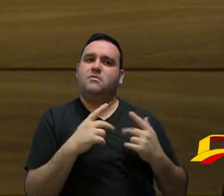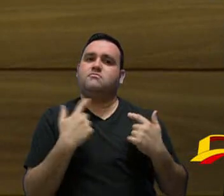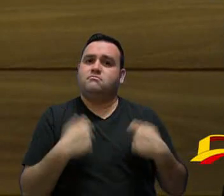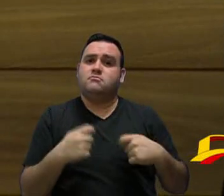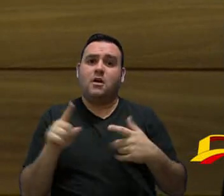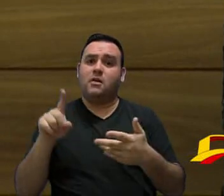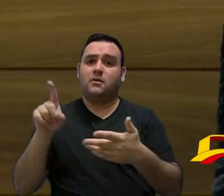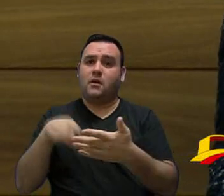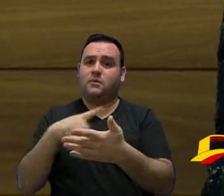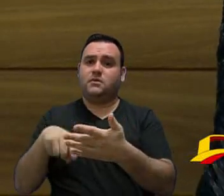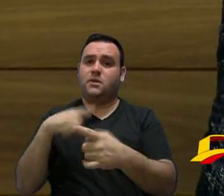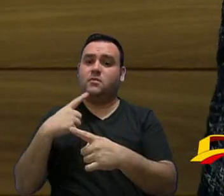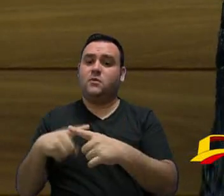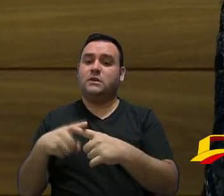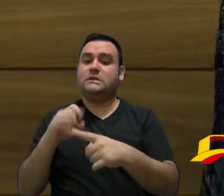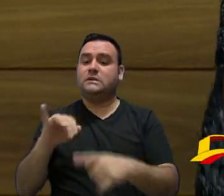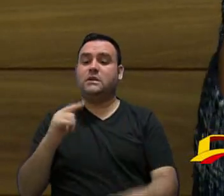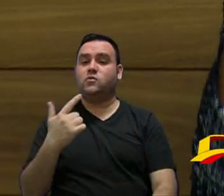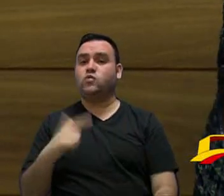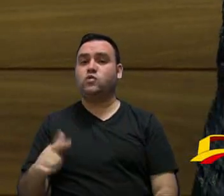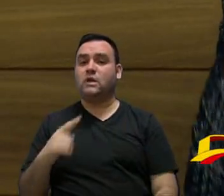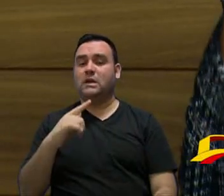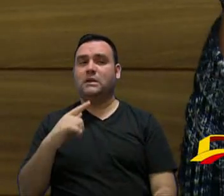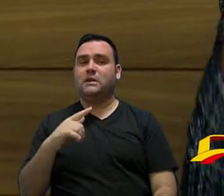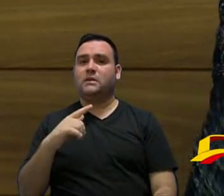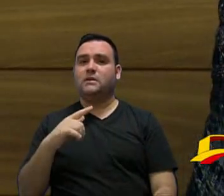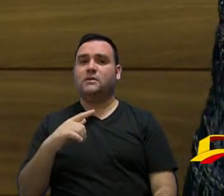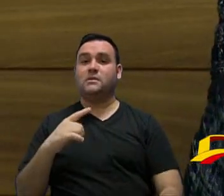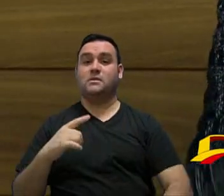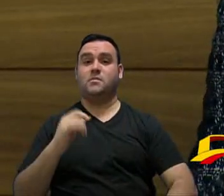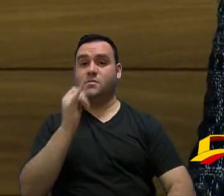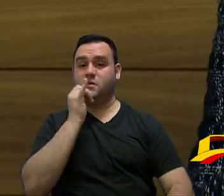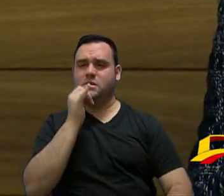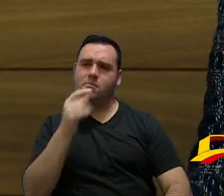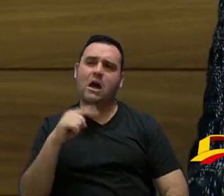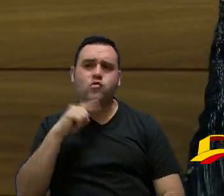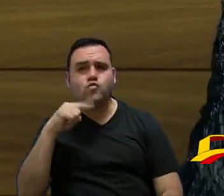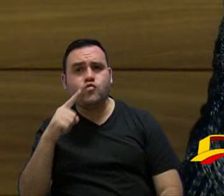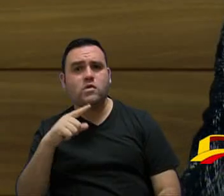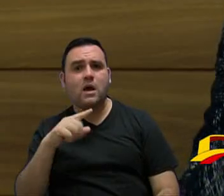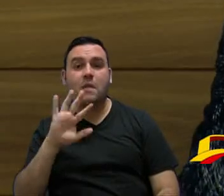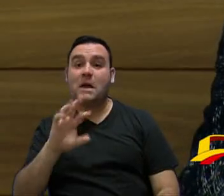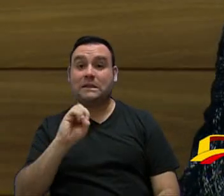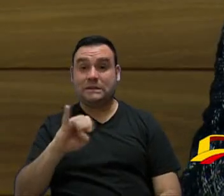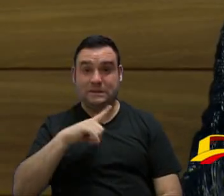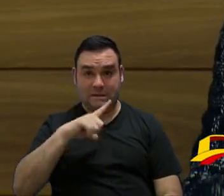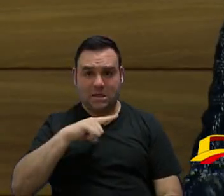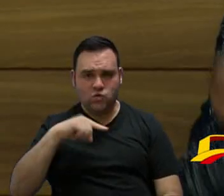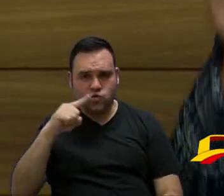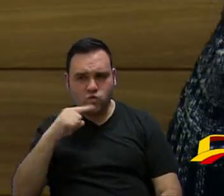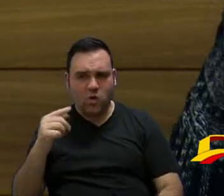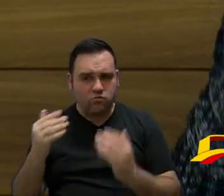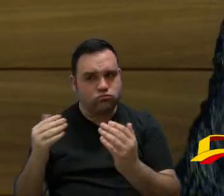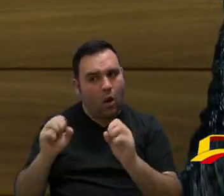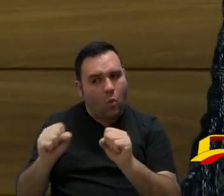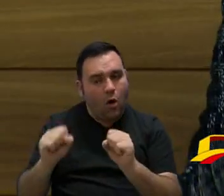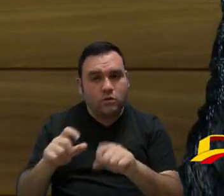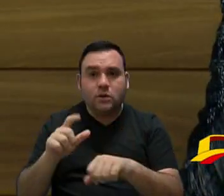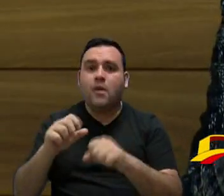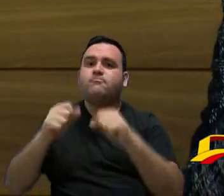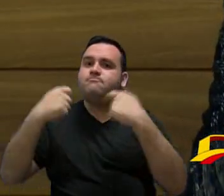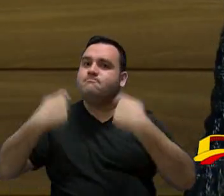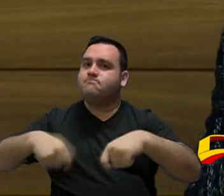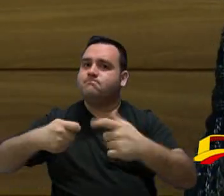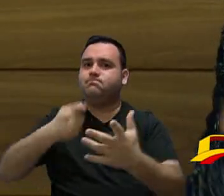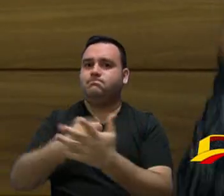elas foram canceladas se elas não tiverem nenhuma suspeita se elas tiverem suspeitas elas